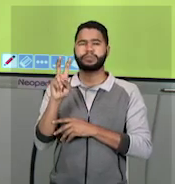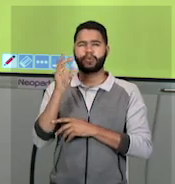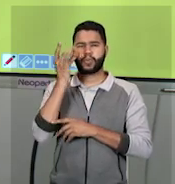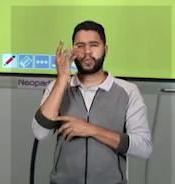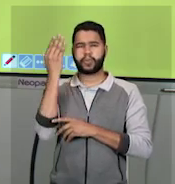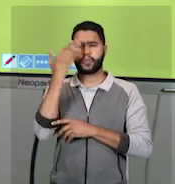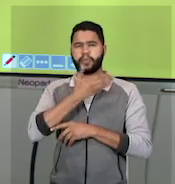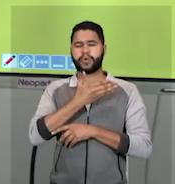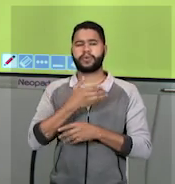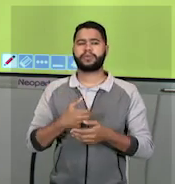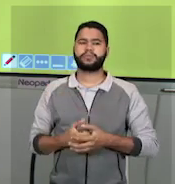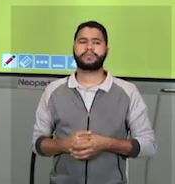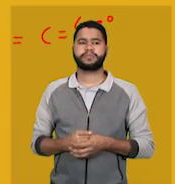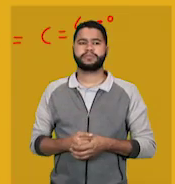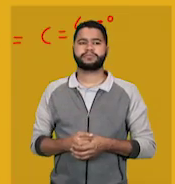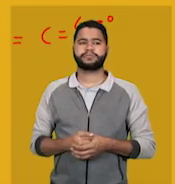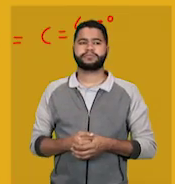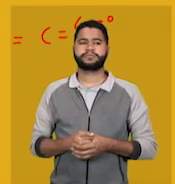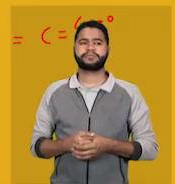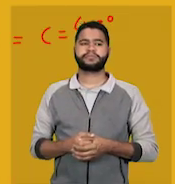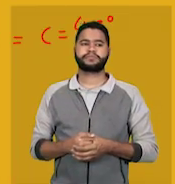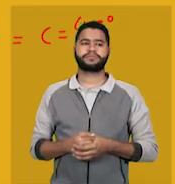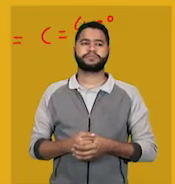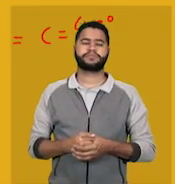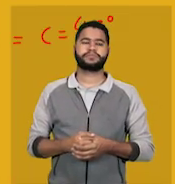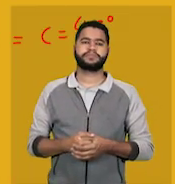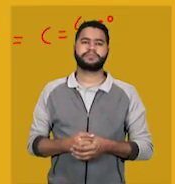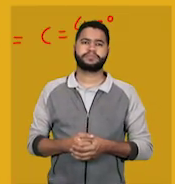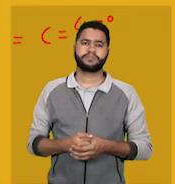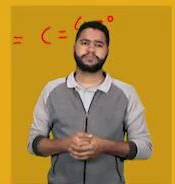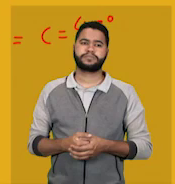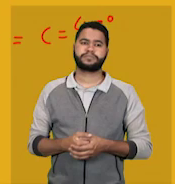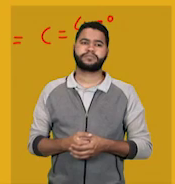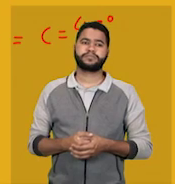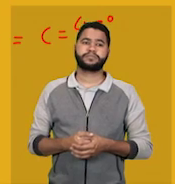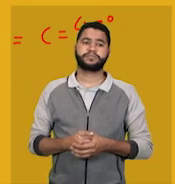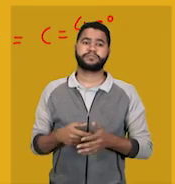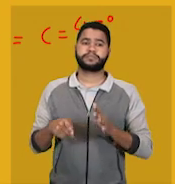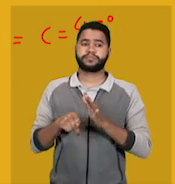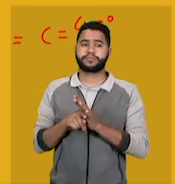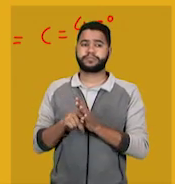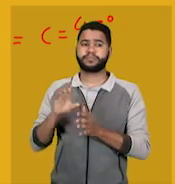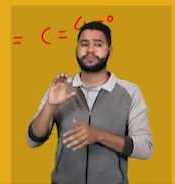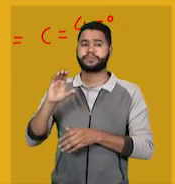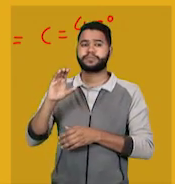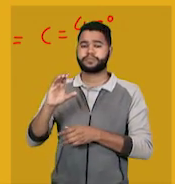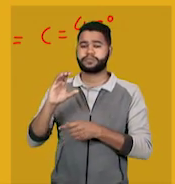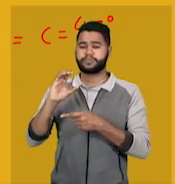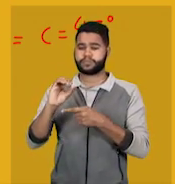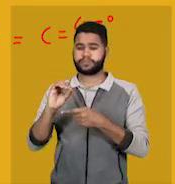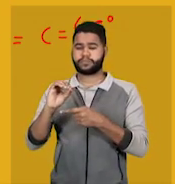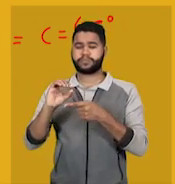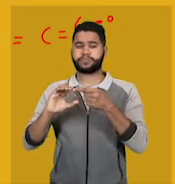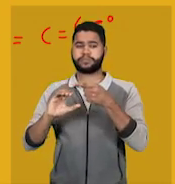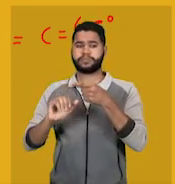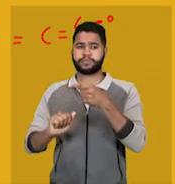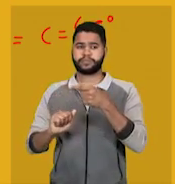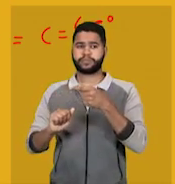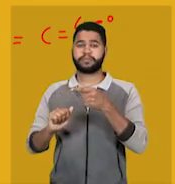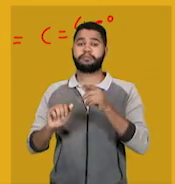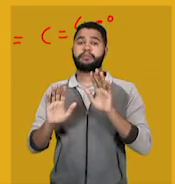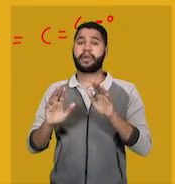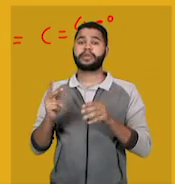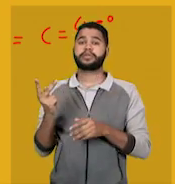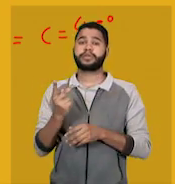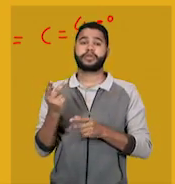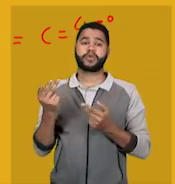prova? Tangente de B, né, que é o outro ângulo, é o cateto oposto também sobre adjacente, mas como os lados são iguais,